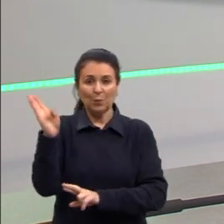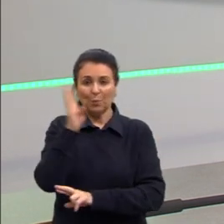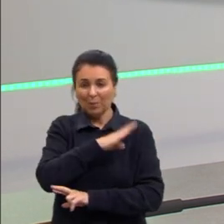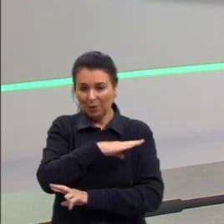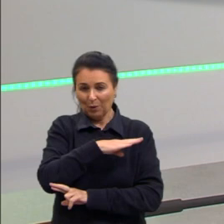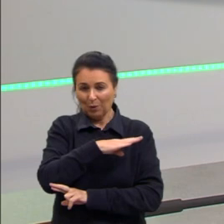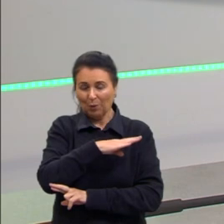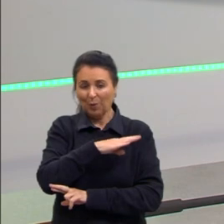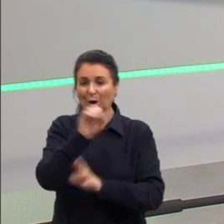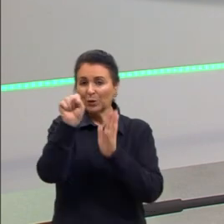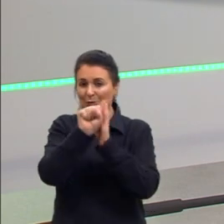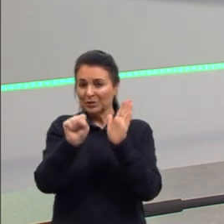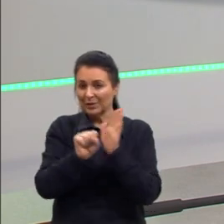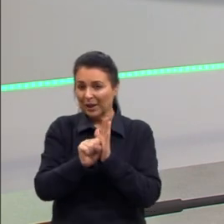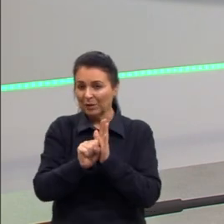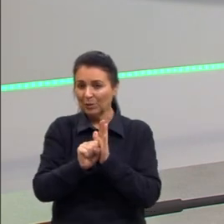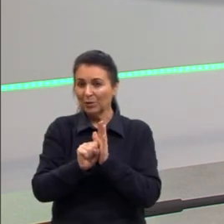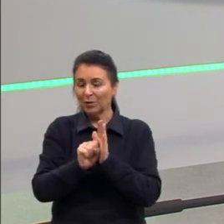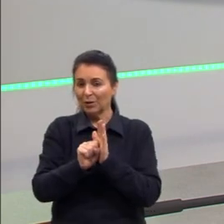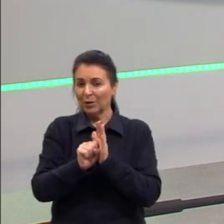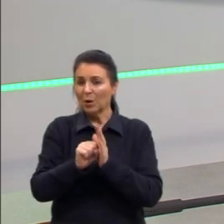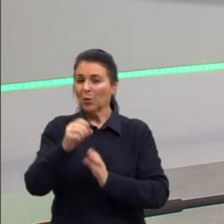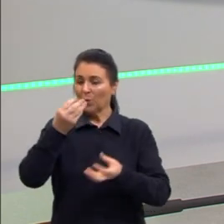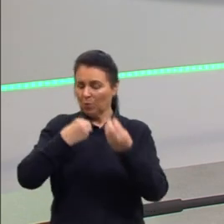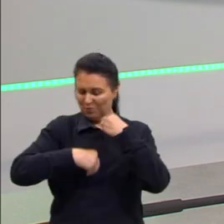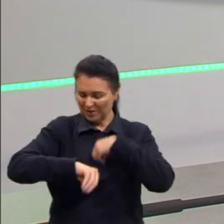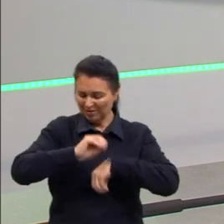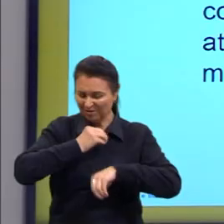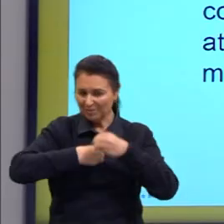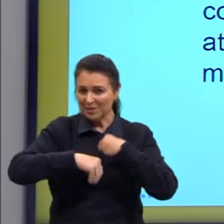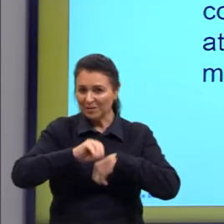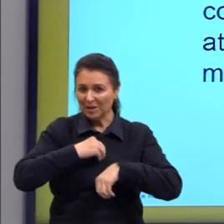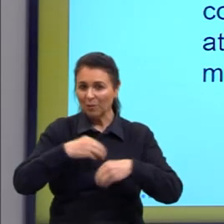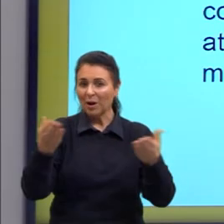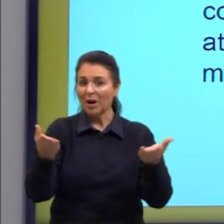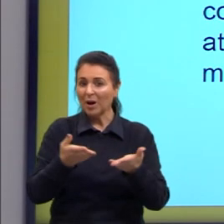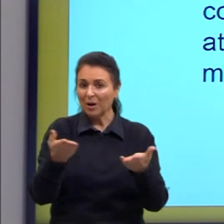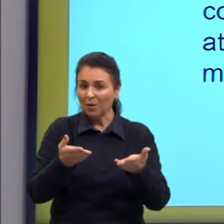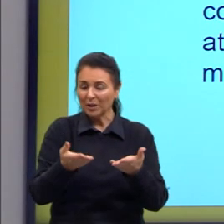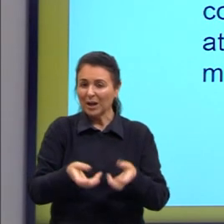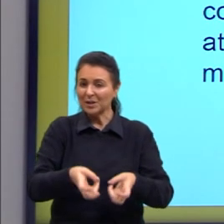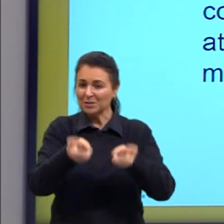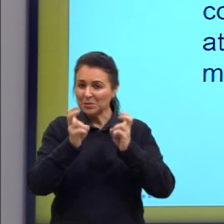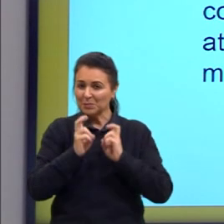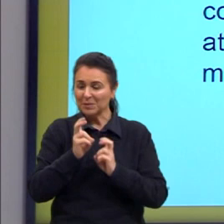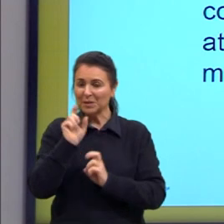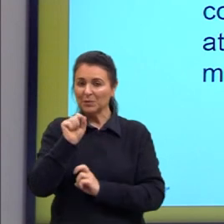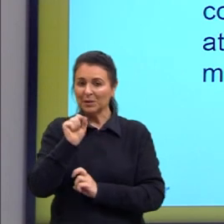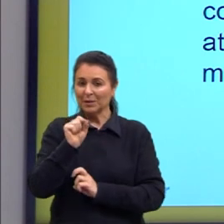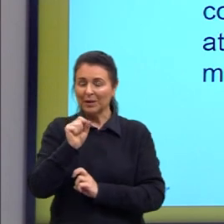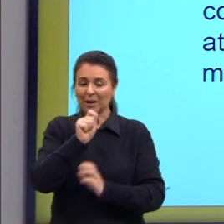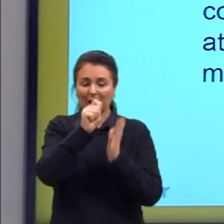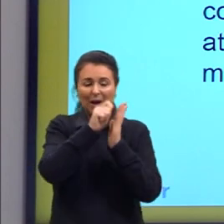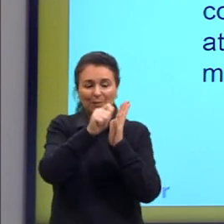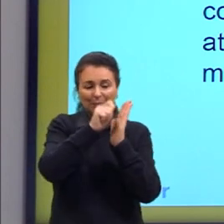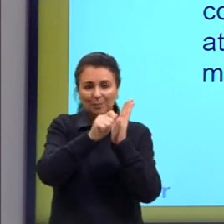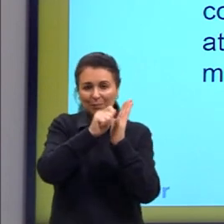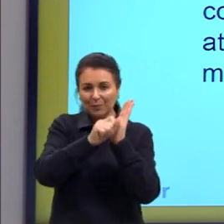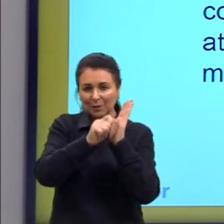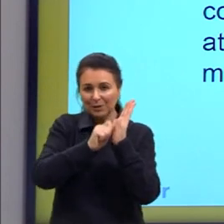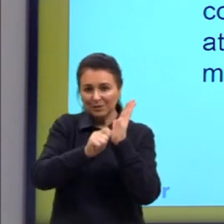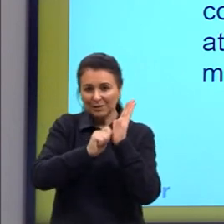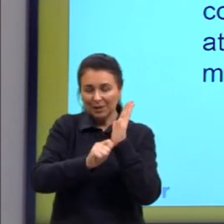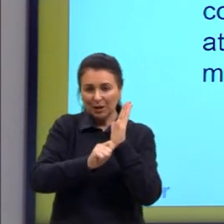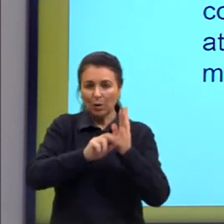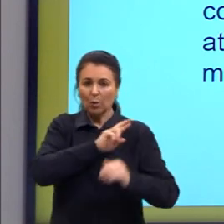com a depressão aqui na obra romântica dos dias atuais a gente pode perceber o que que a prosa romântica traz à tona